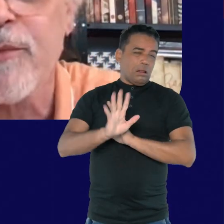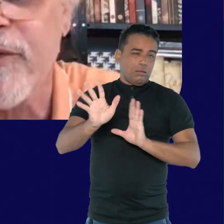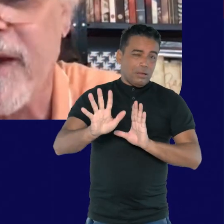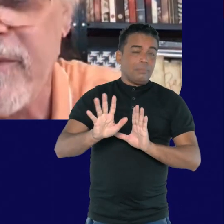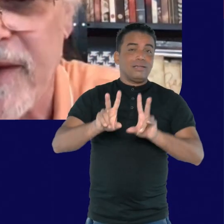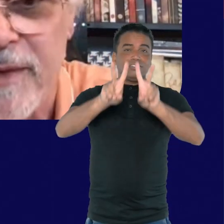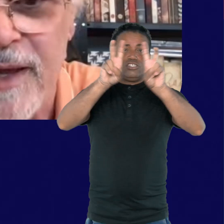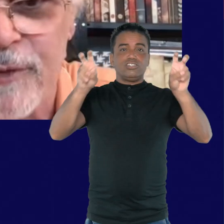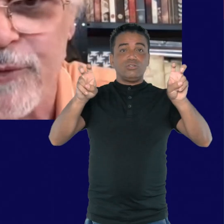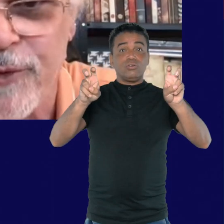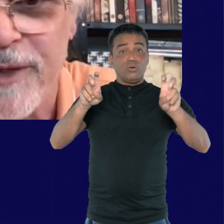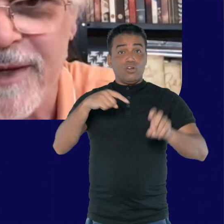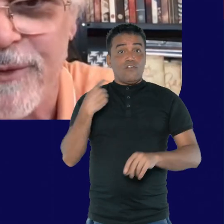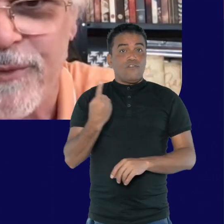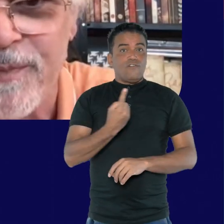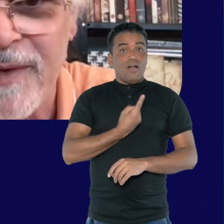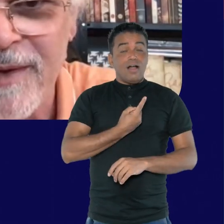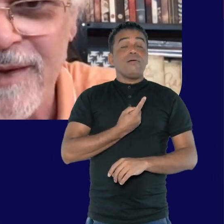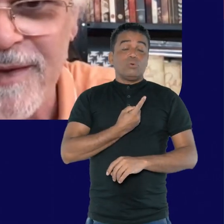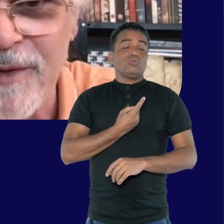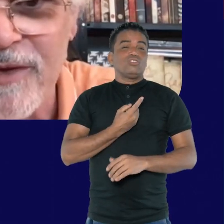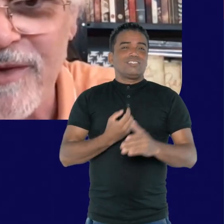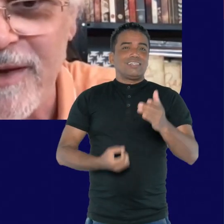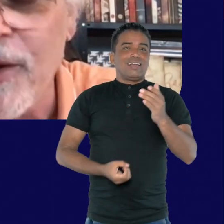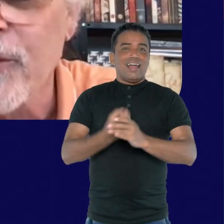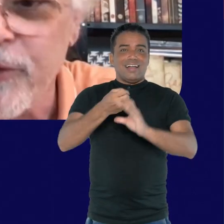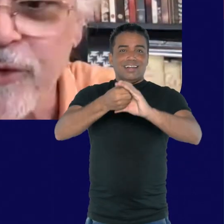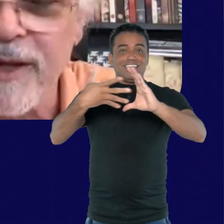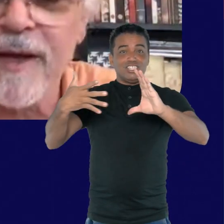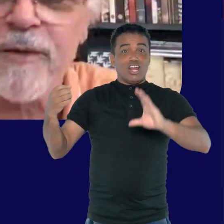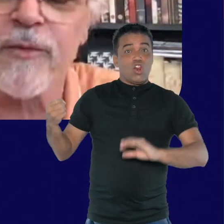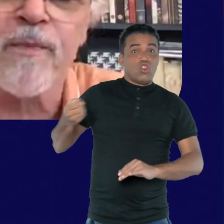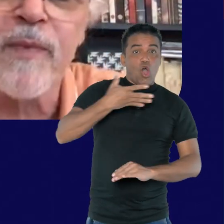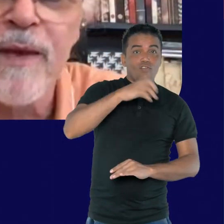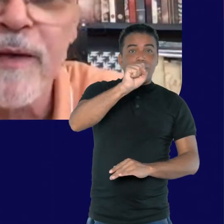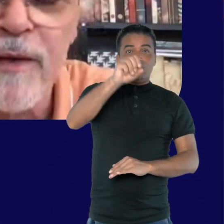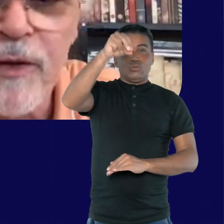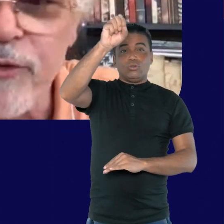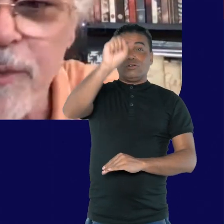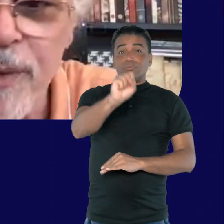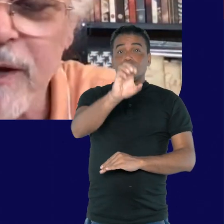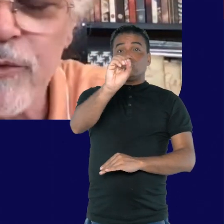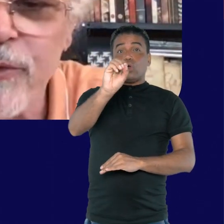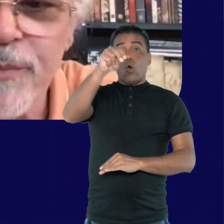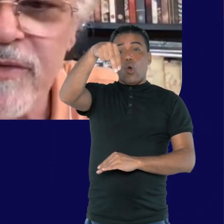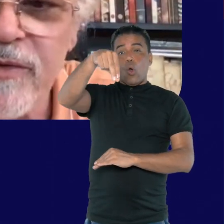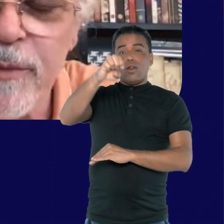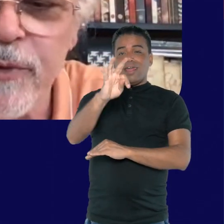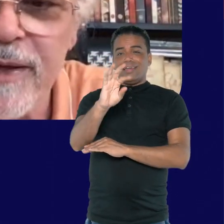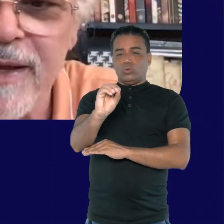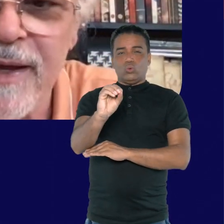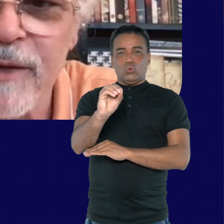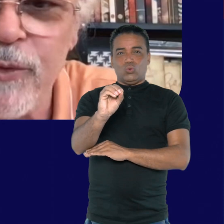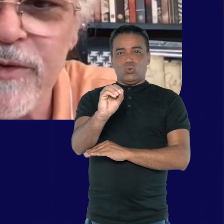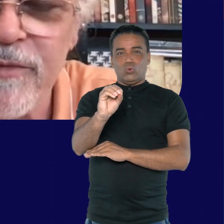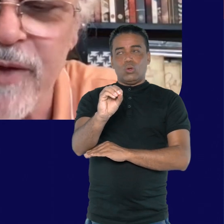é Vamos Reinventar o Soneto. Então, assim, o soneto eu só parto do princípio que tem 14